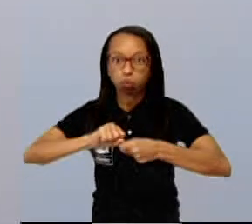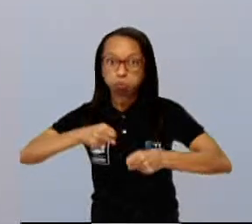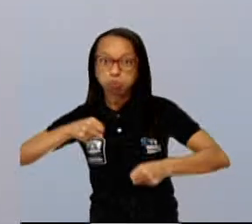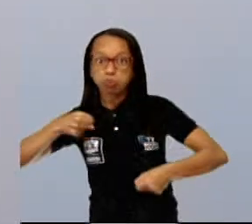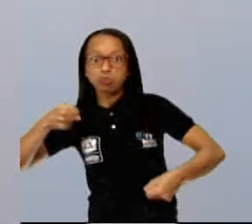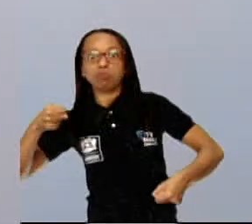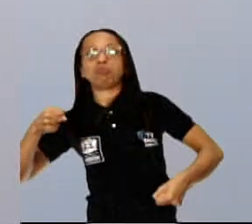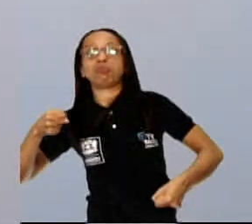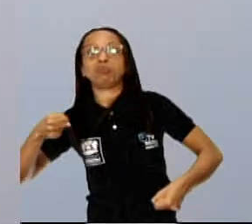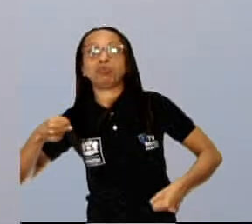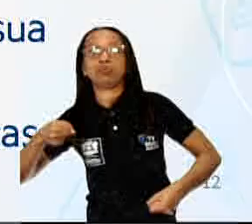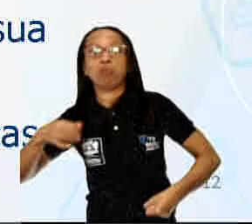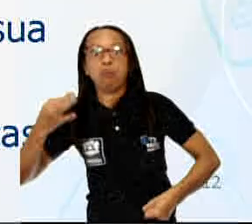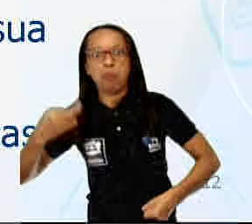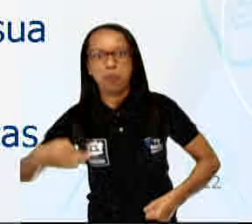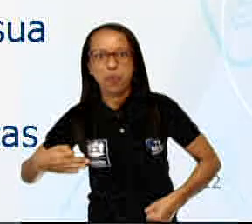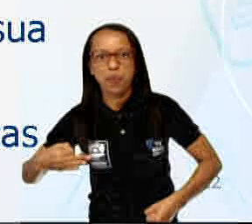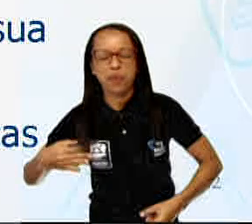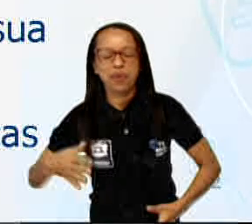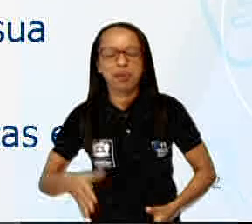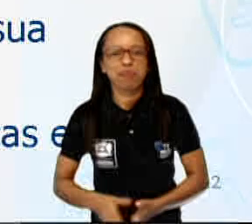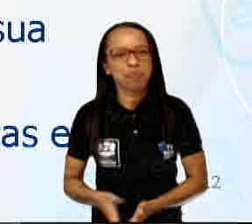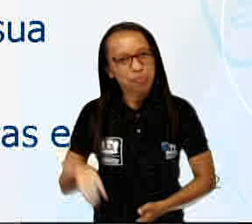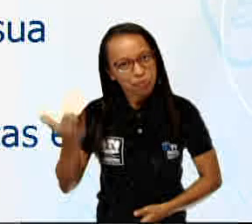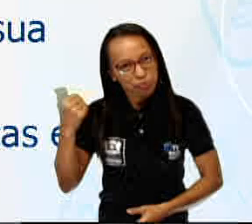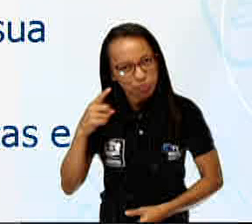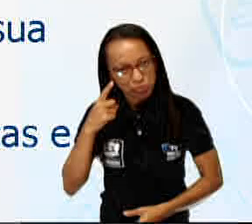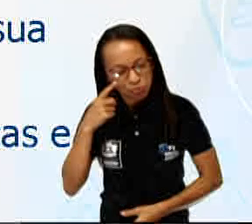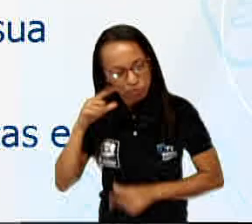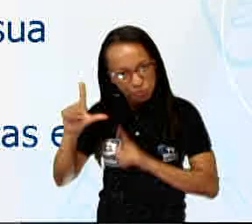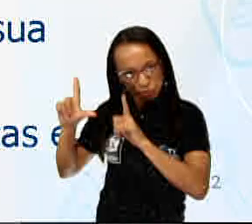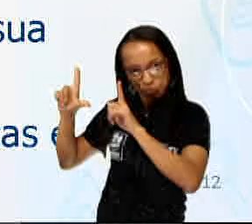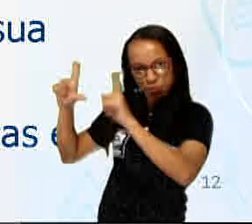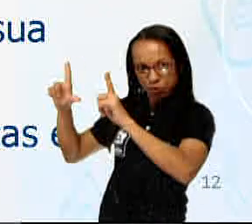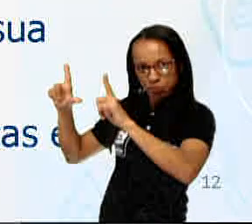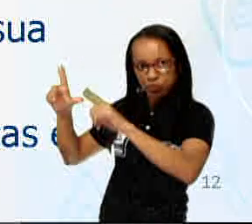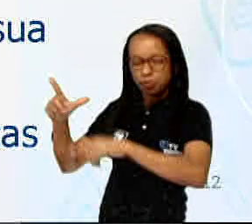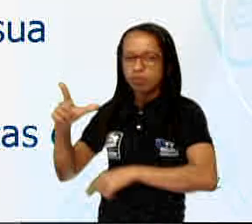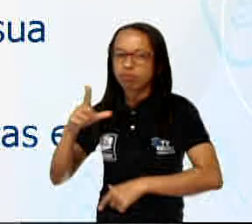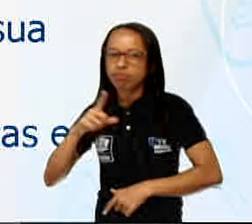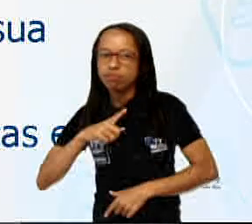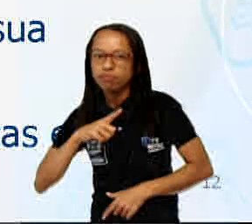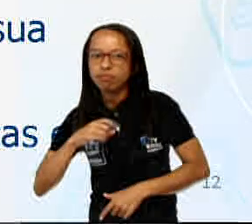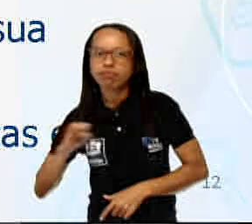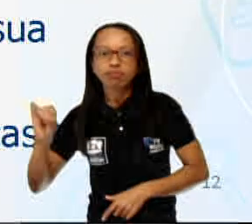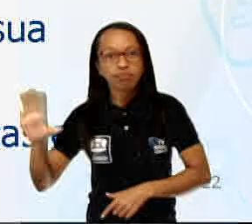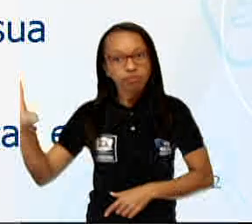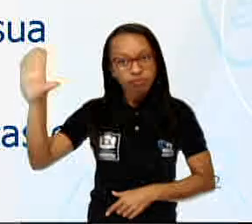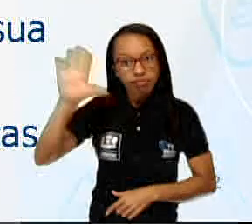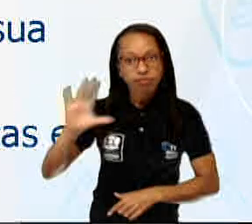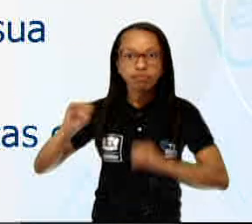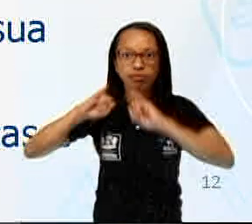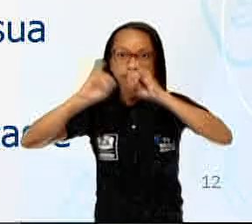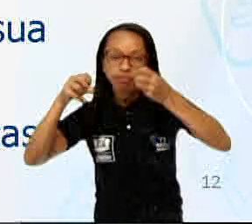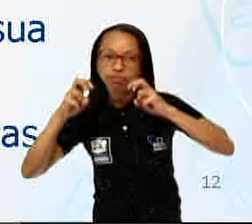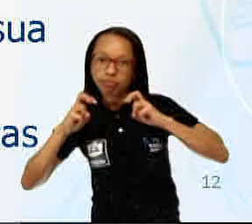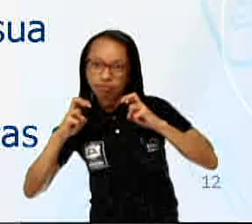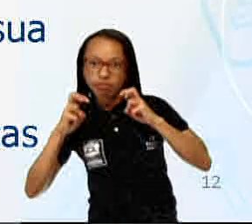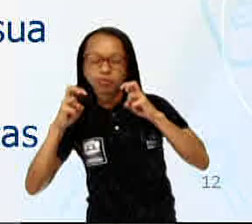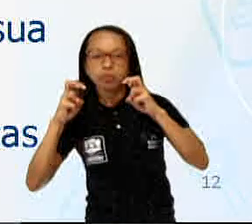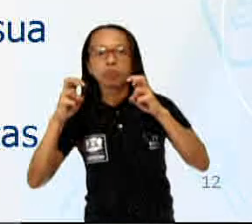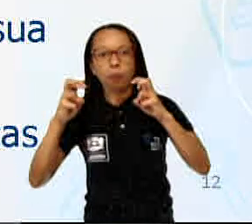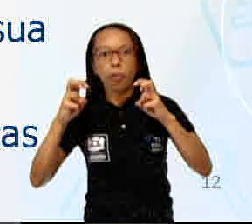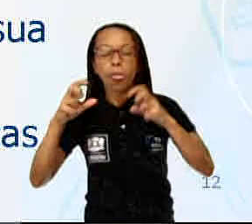Preparados? Vamos lá. Observem aqui no slide. Nós temos imagens de Jaboatão dos Guararapes. Nós